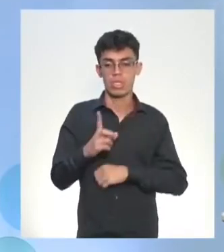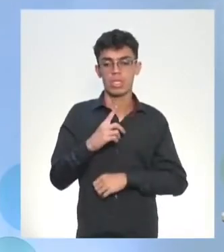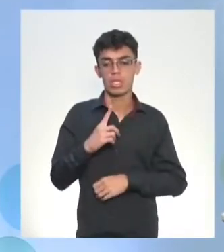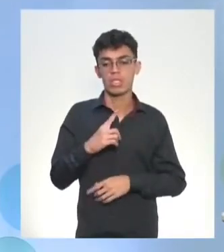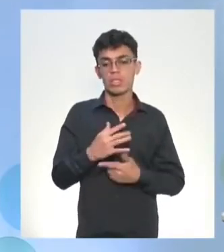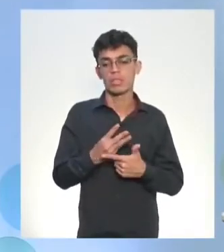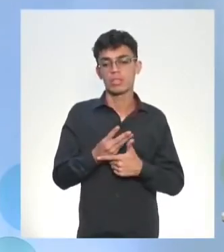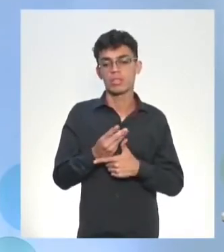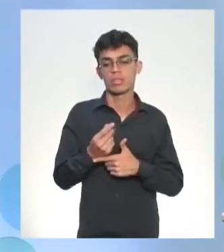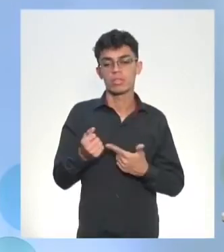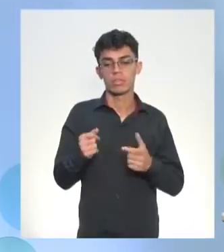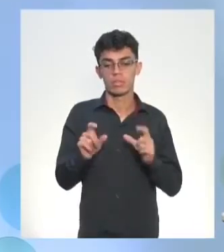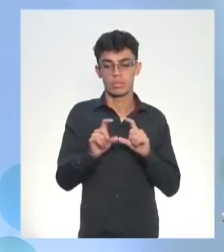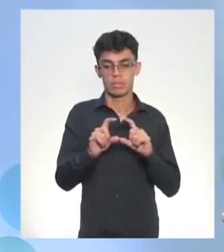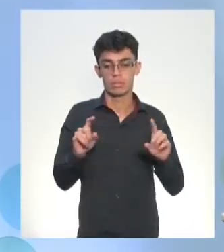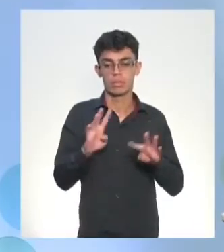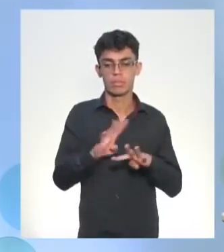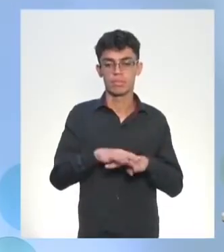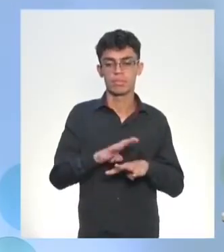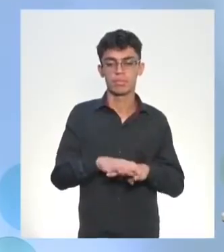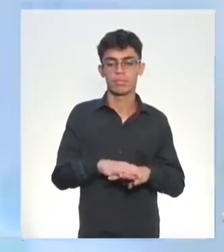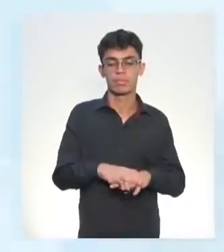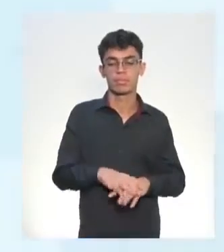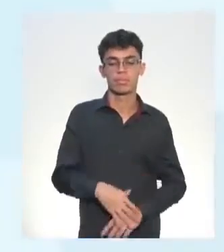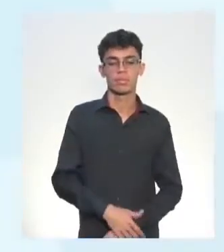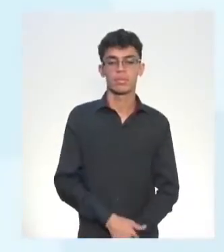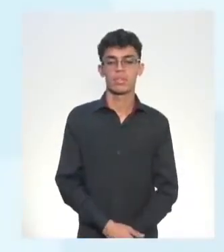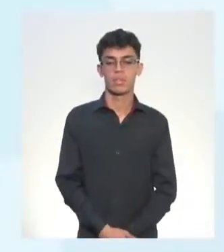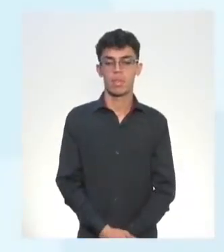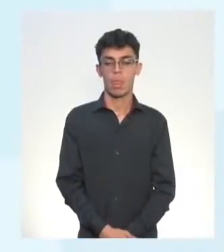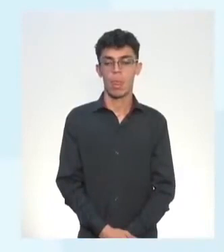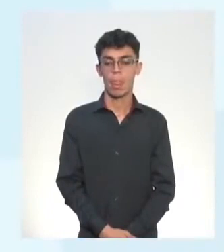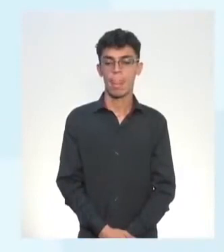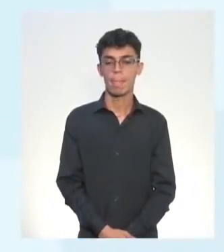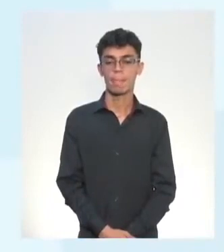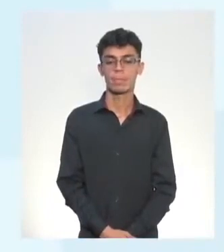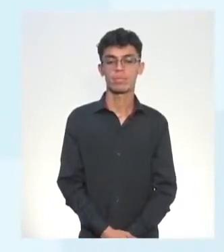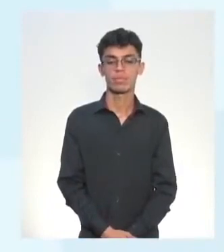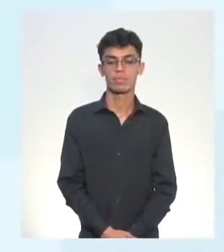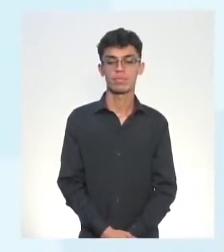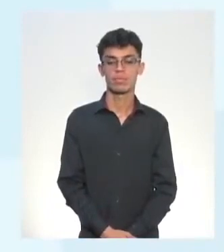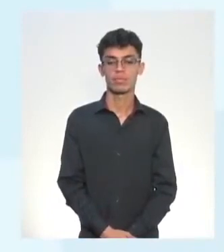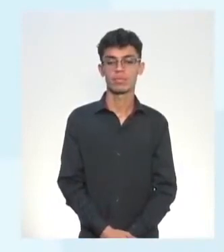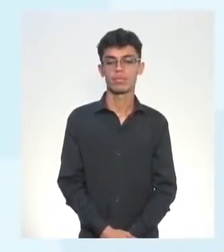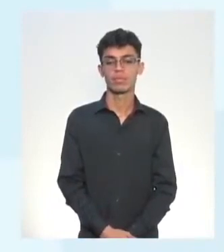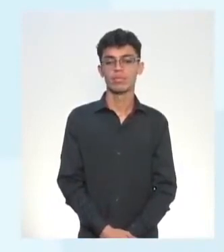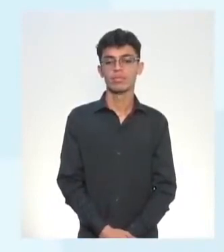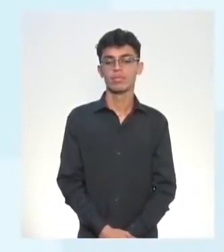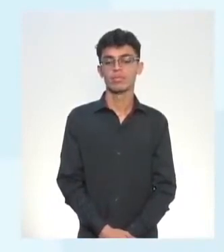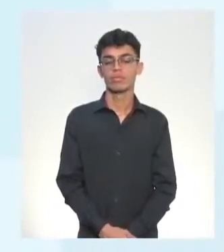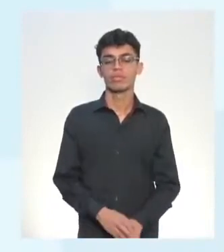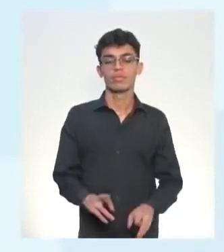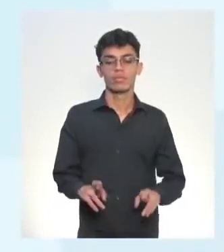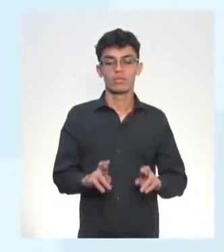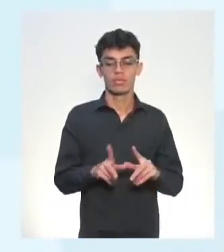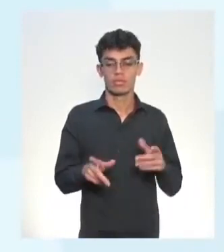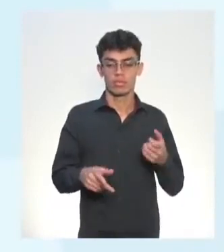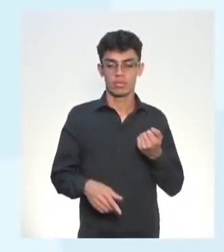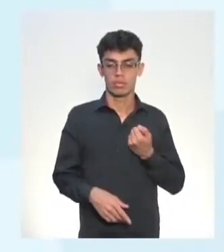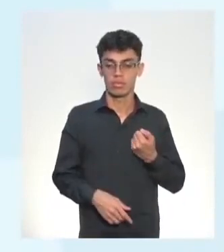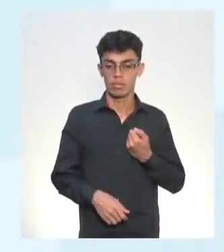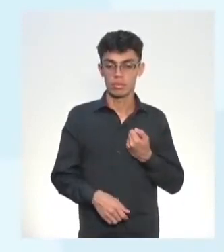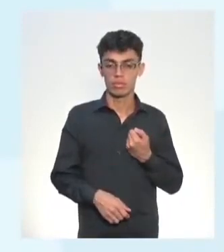expressão algébrica, uma frase matemática. Olha essa daqui, ó. A diferença entre o quadrado de um número,